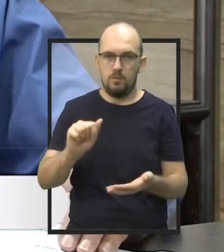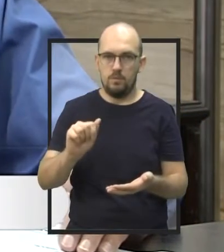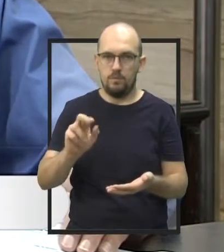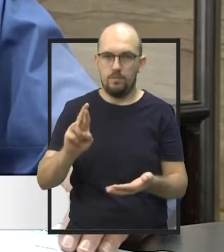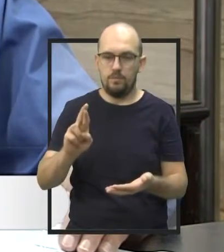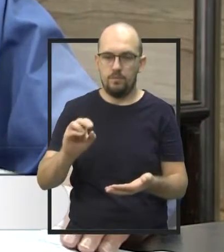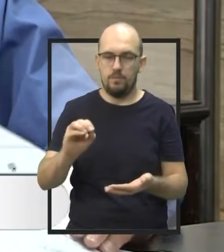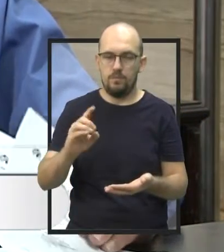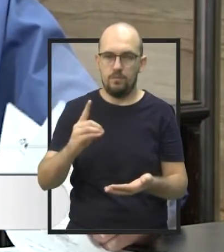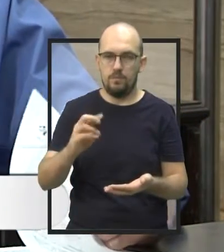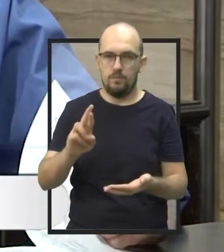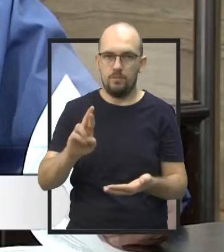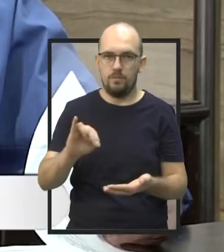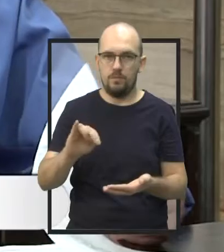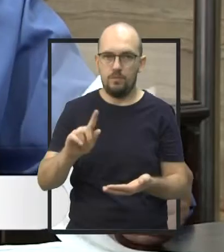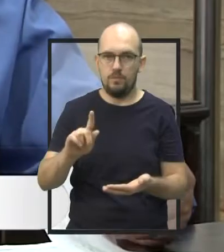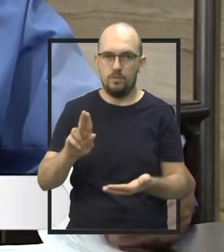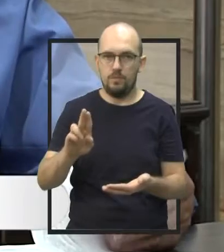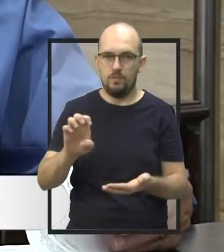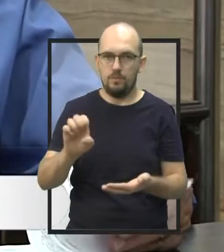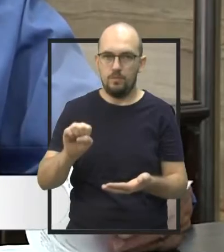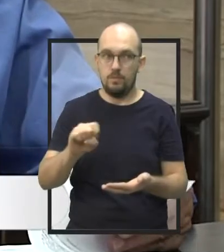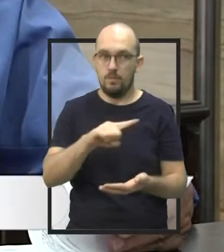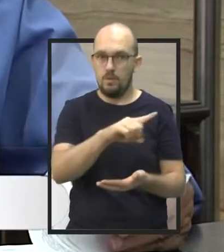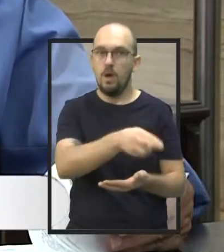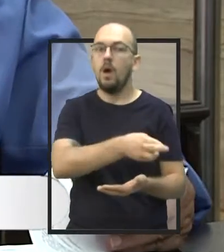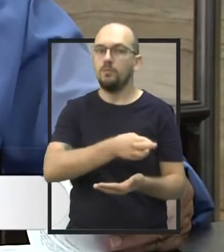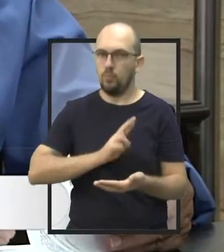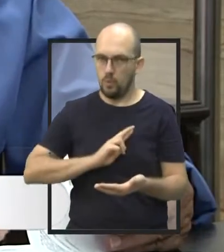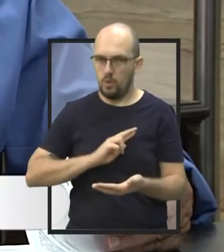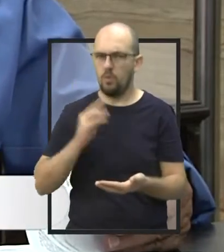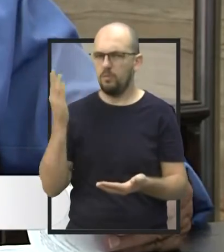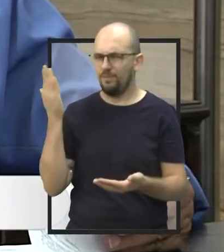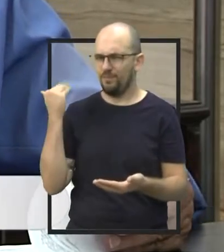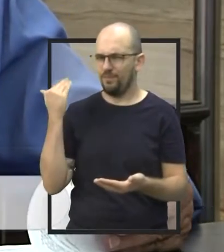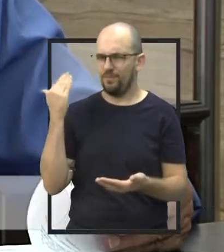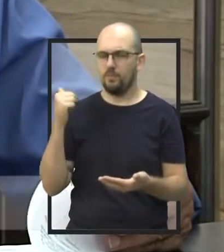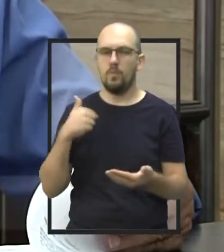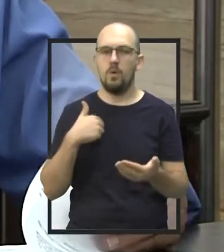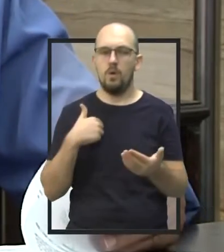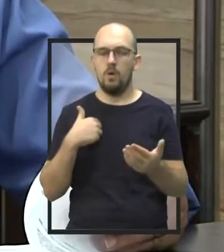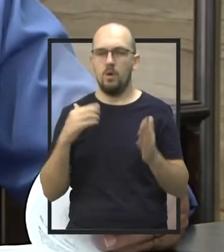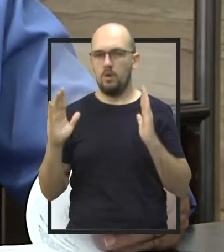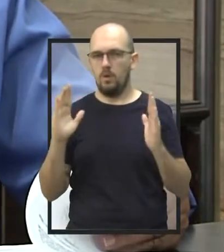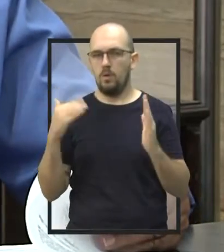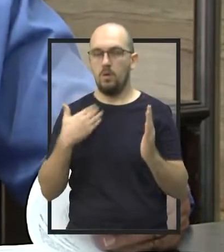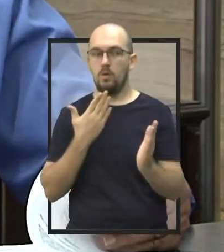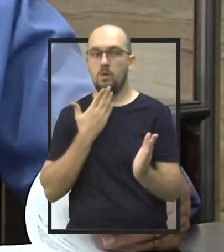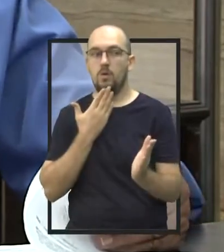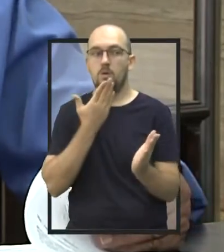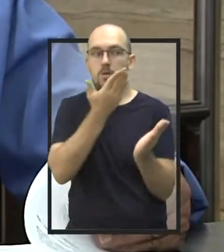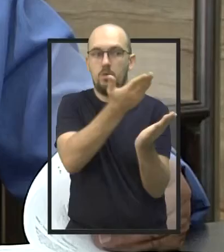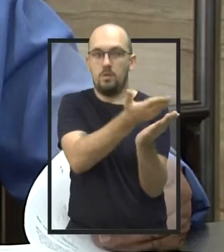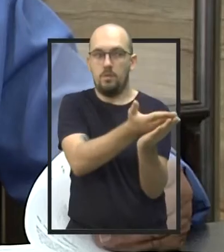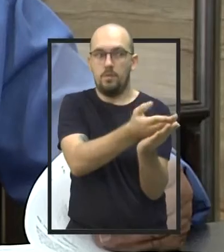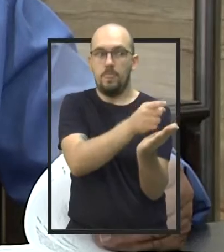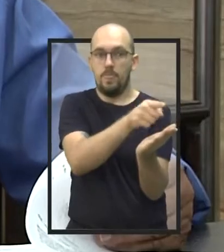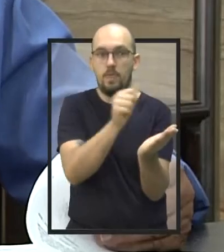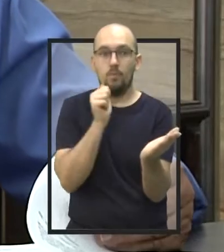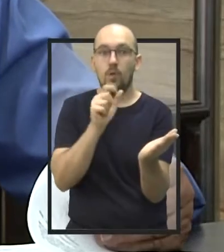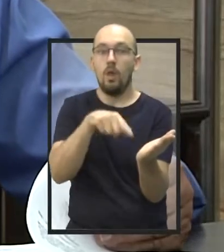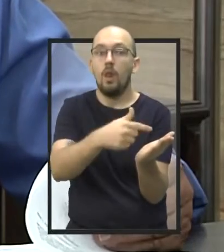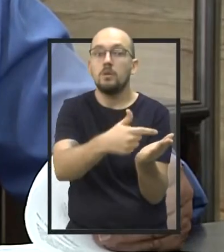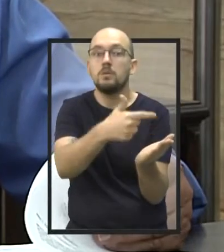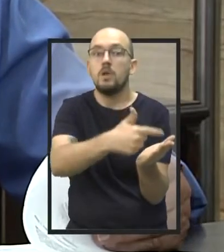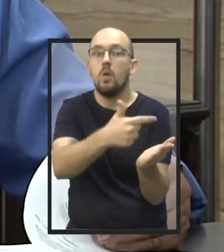respondeu, inclusive, esse requerimento meu, que na época que nós encaminhamos o requerimento, ela era subsecretária,